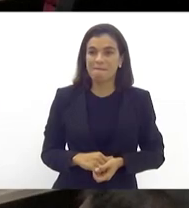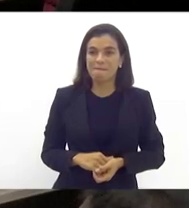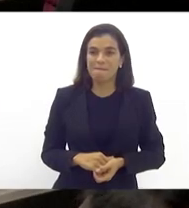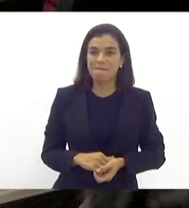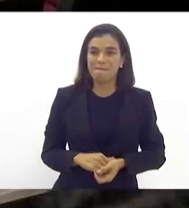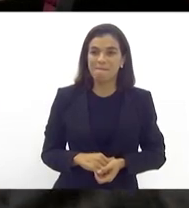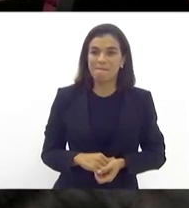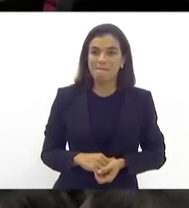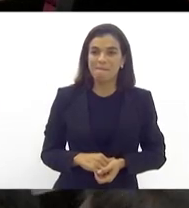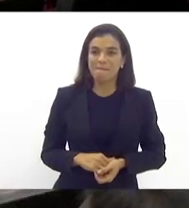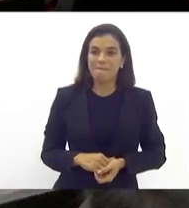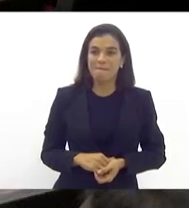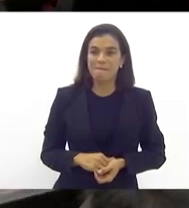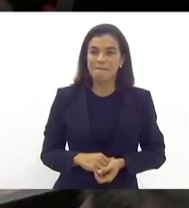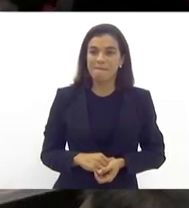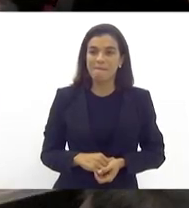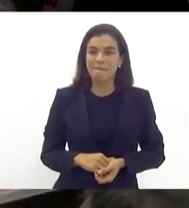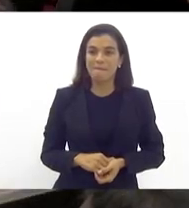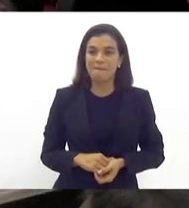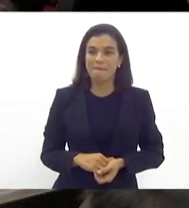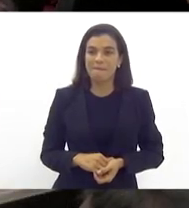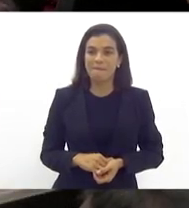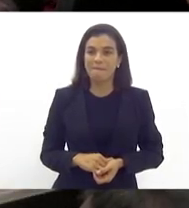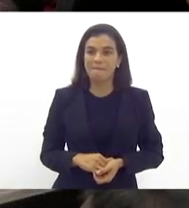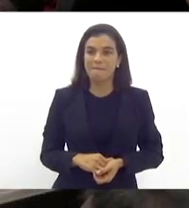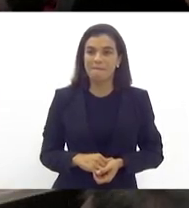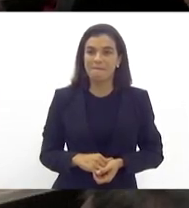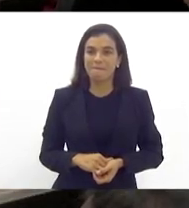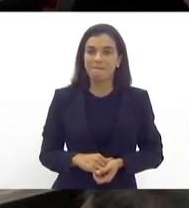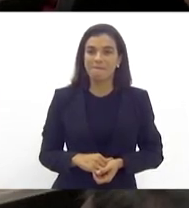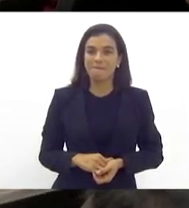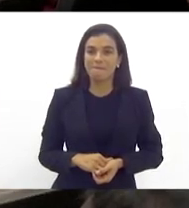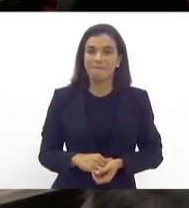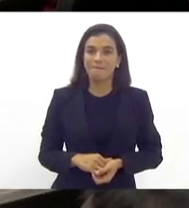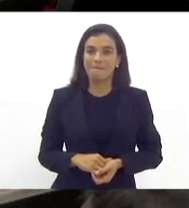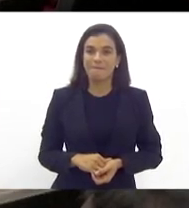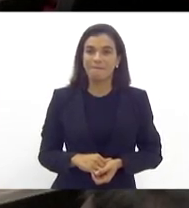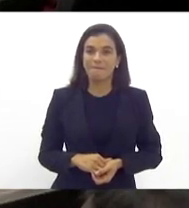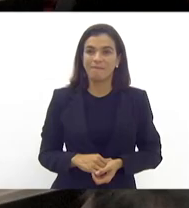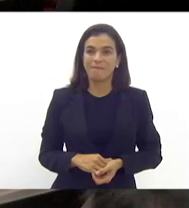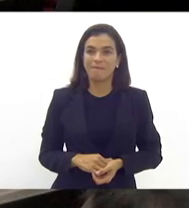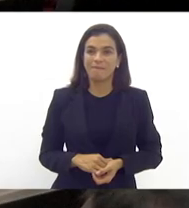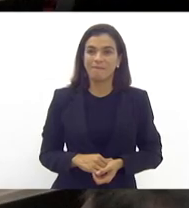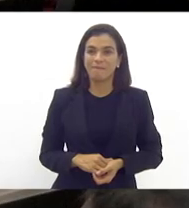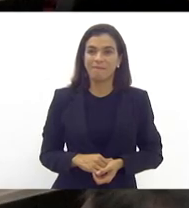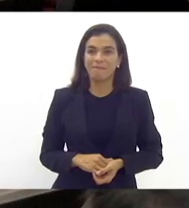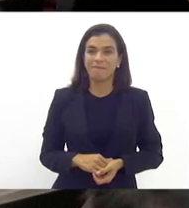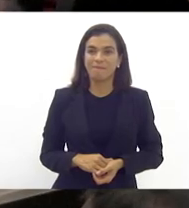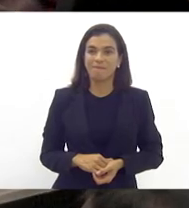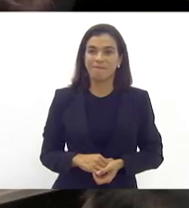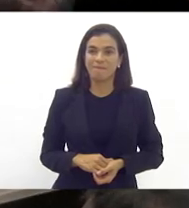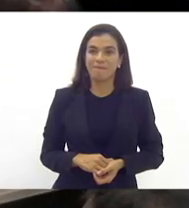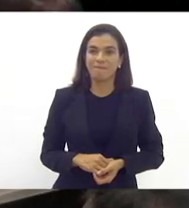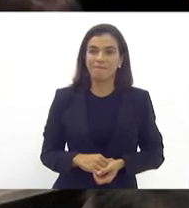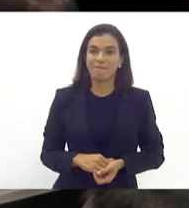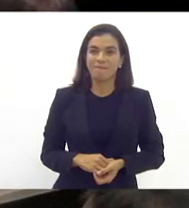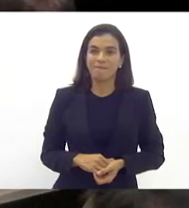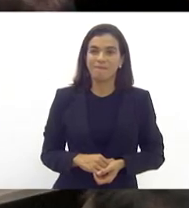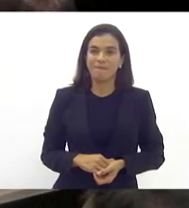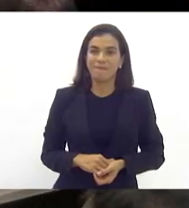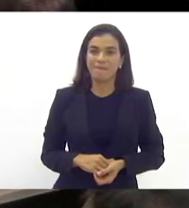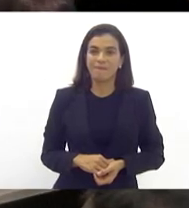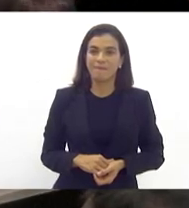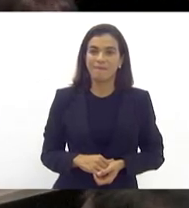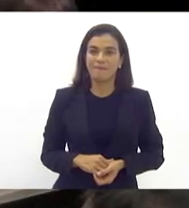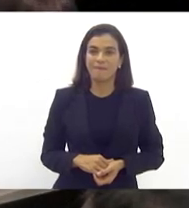para lá aí vai direitinho joga um pouquinho para cá frente acho